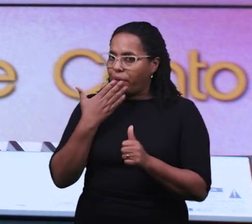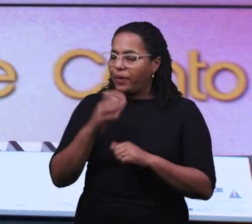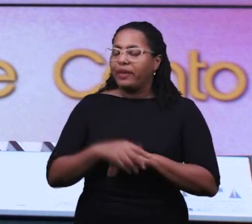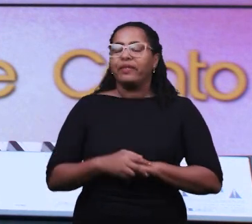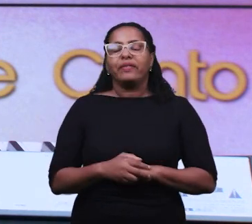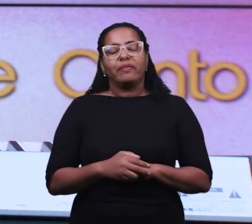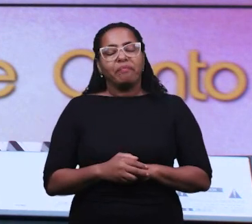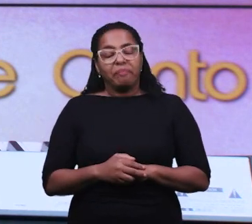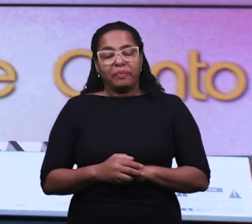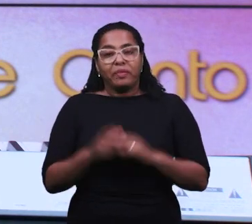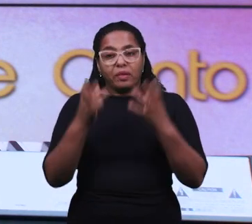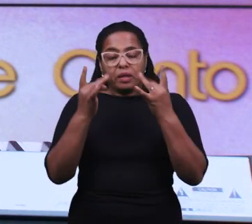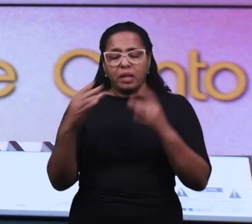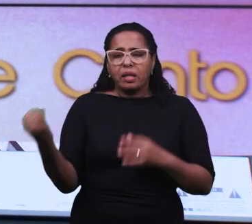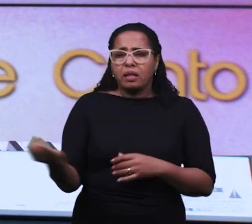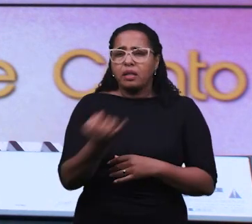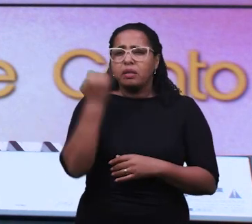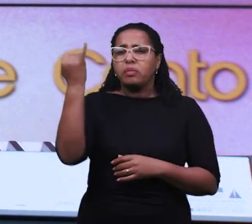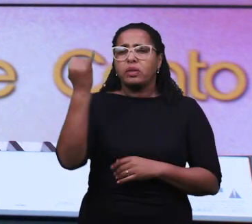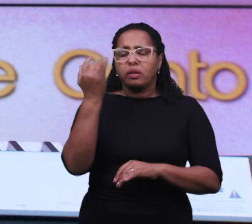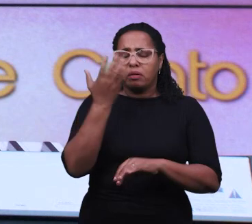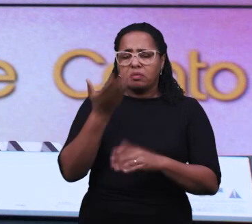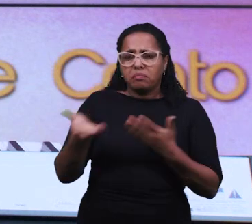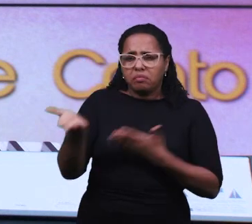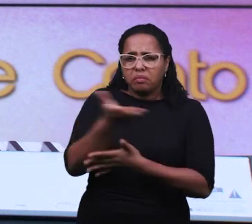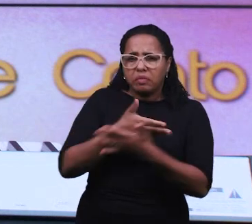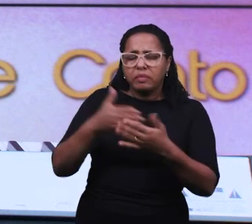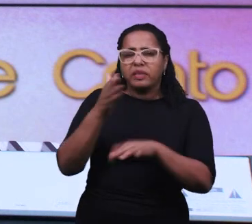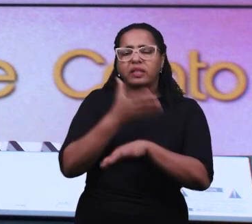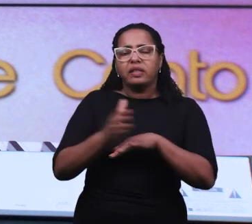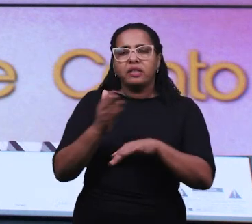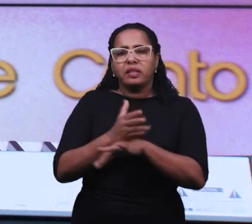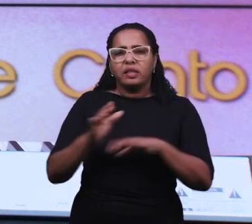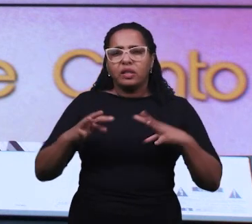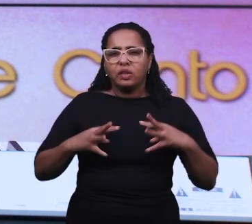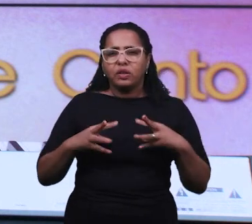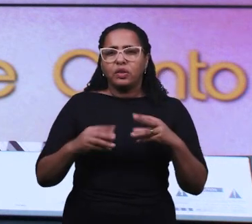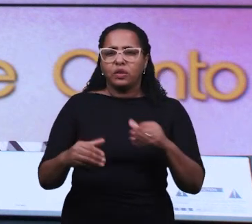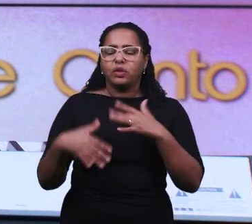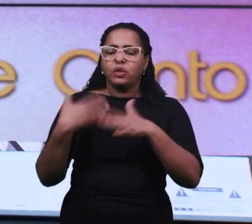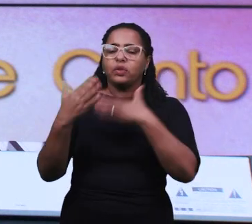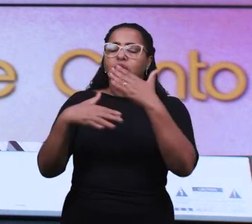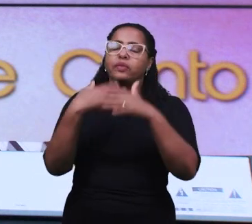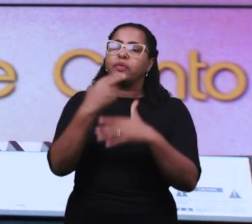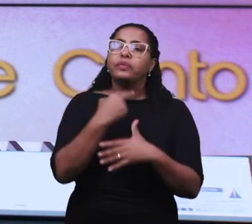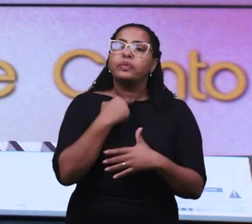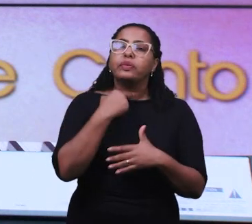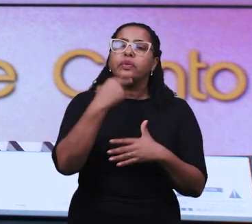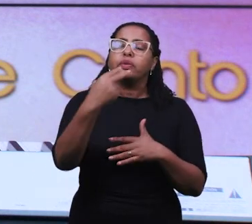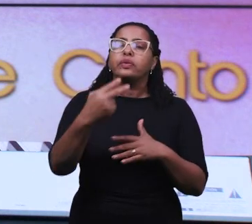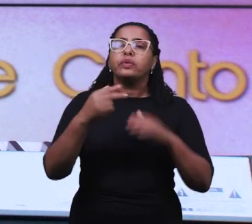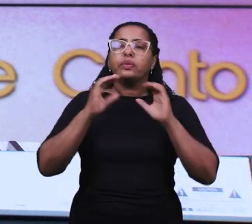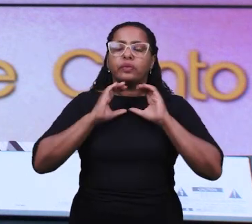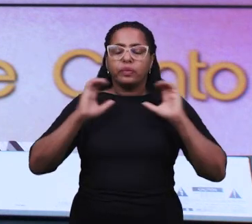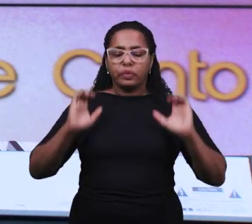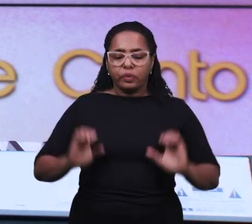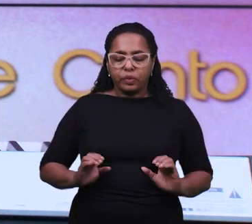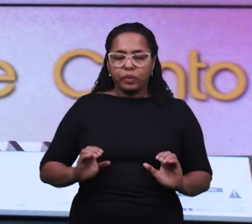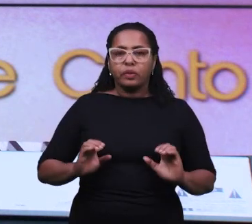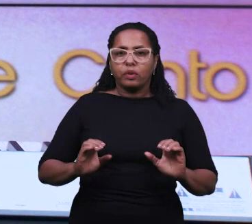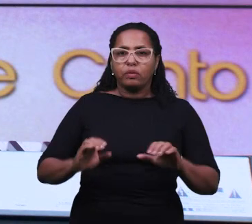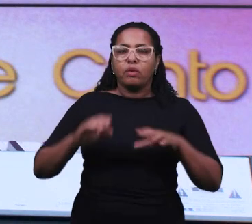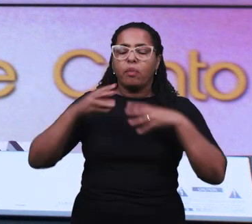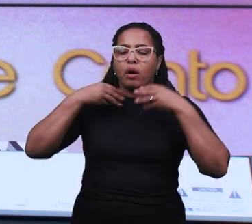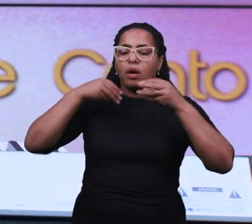detalhe importante que vai participar desse exercício e de todo o nosso desenvolvimento vocal é a postura do